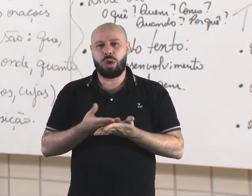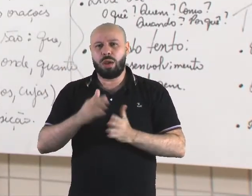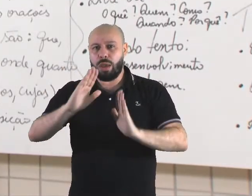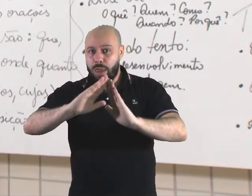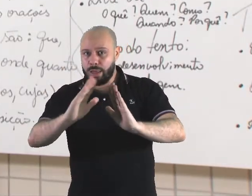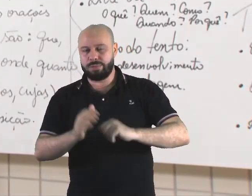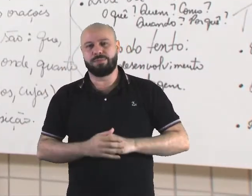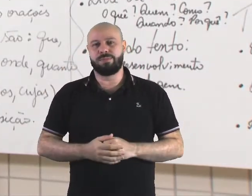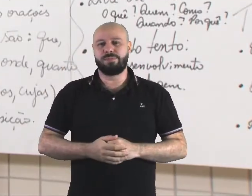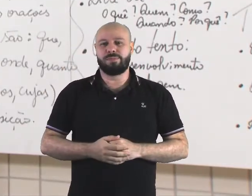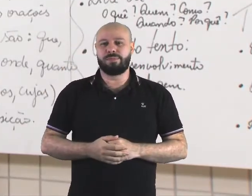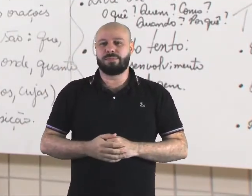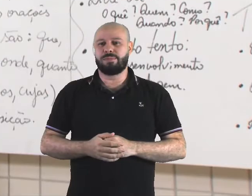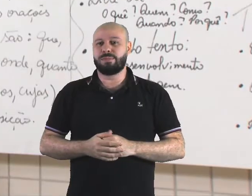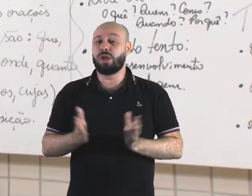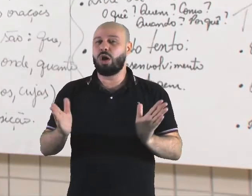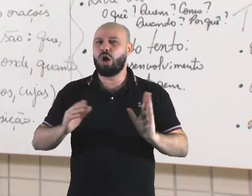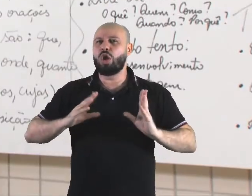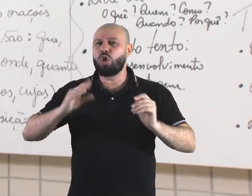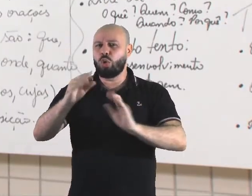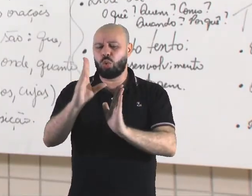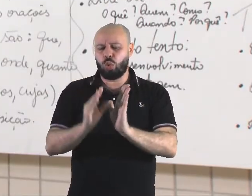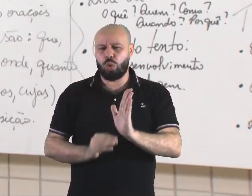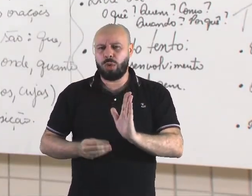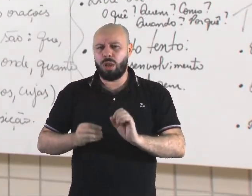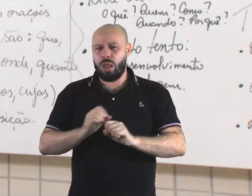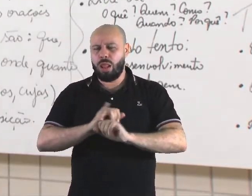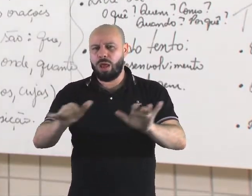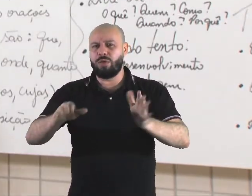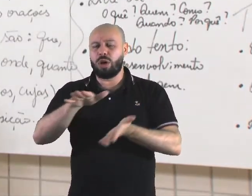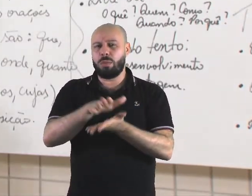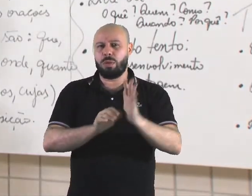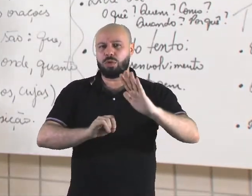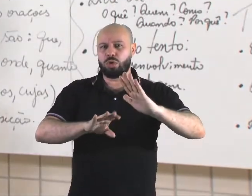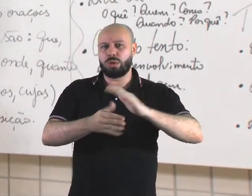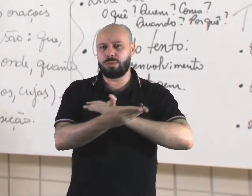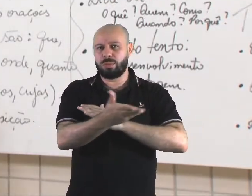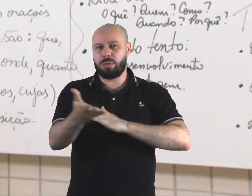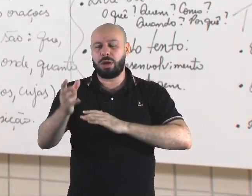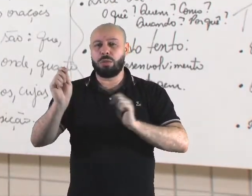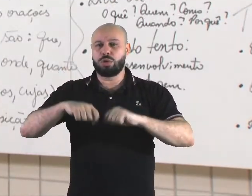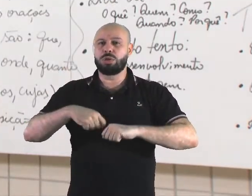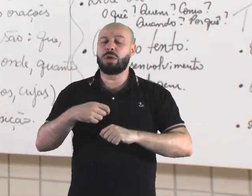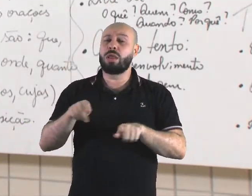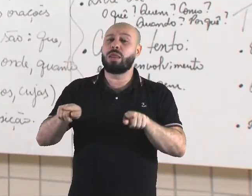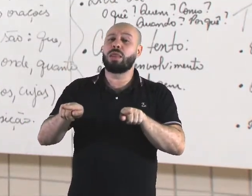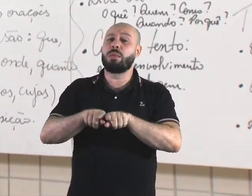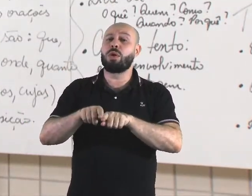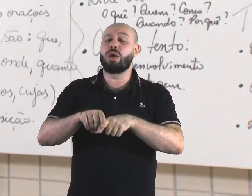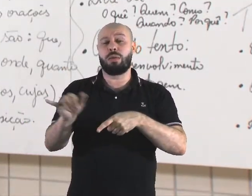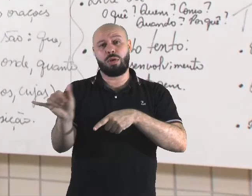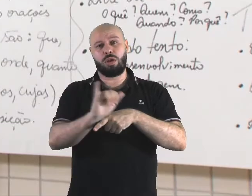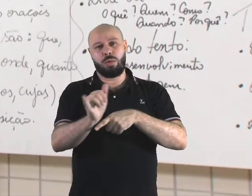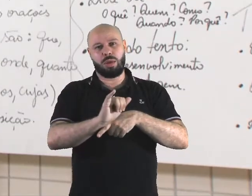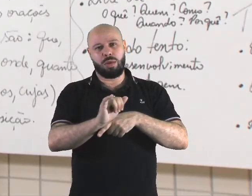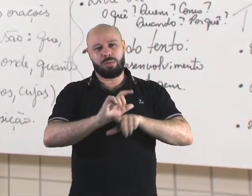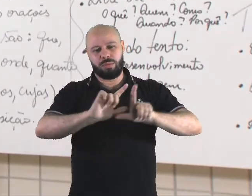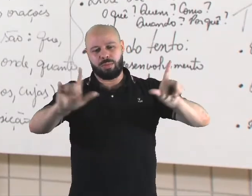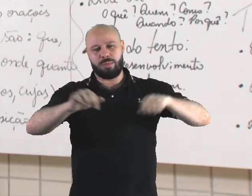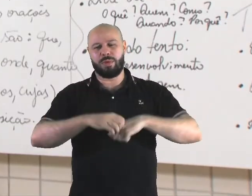casa, tá? Todo esse conteúdo ele está disponível na plataforma Palmas Homeschool, como também no canal